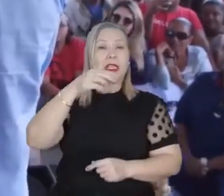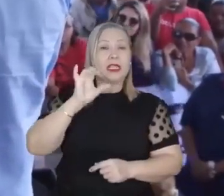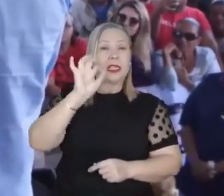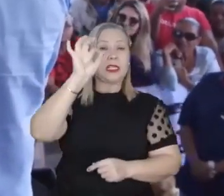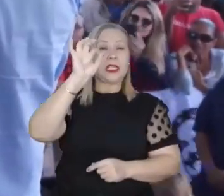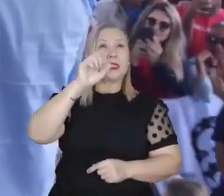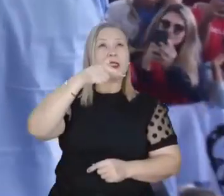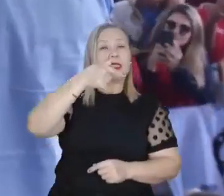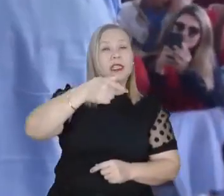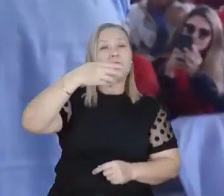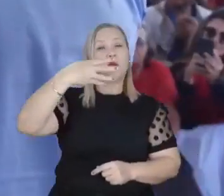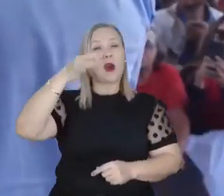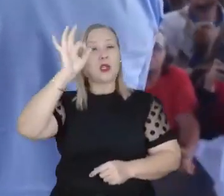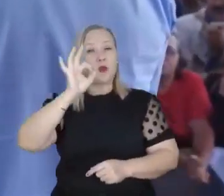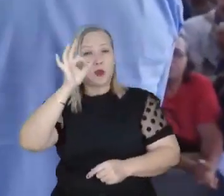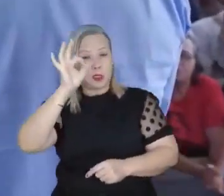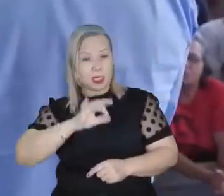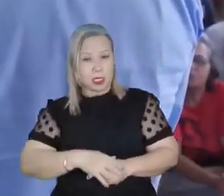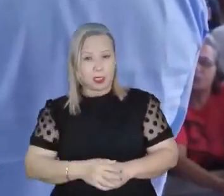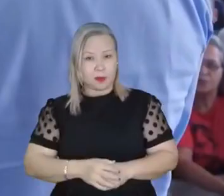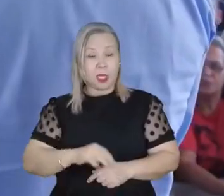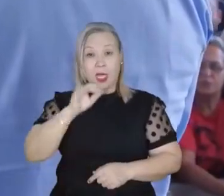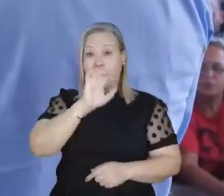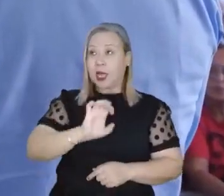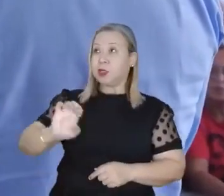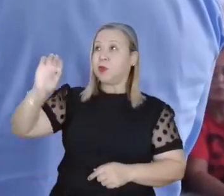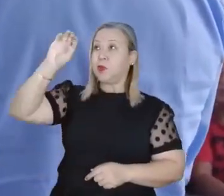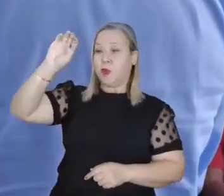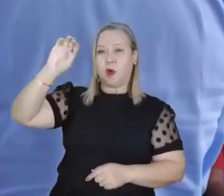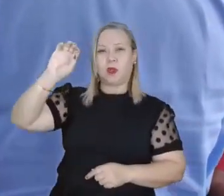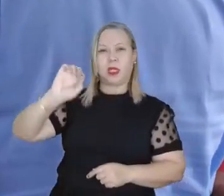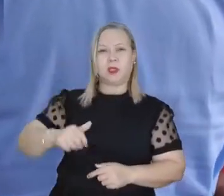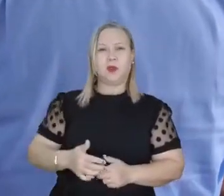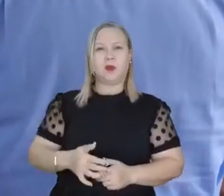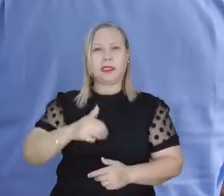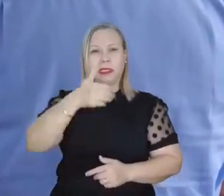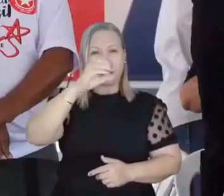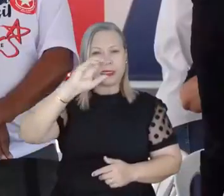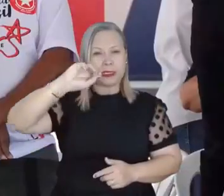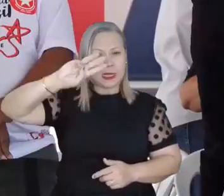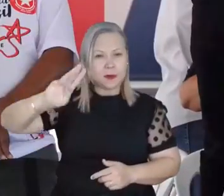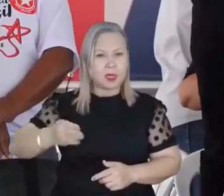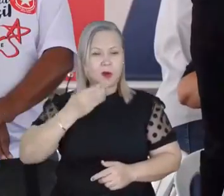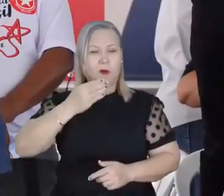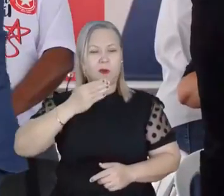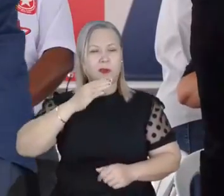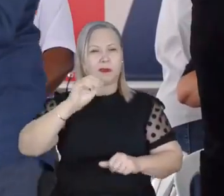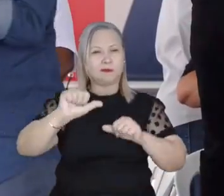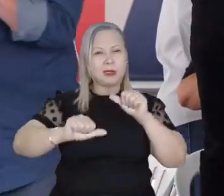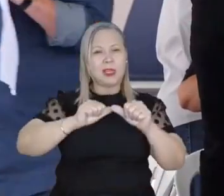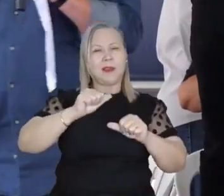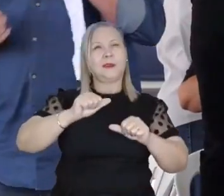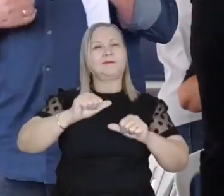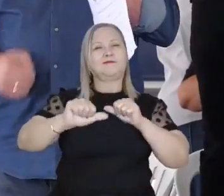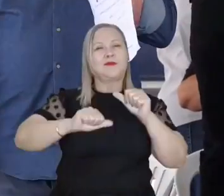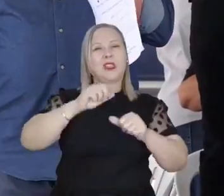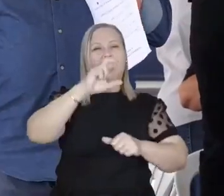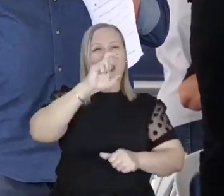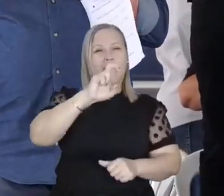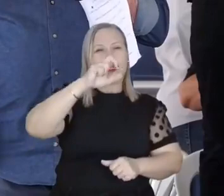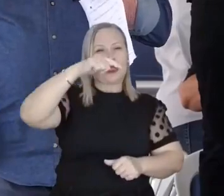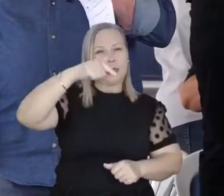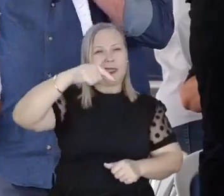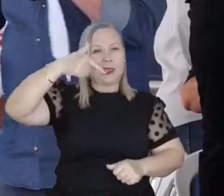As exportações, que não chegavam a 100 bilhões, passou a ser 572 bilhões de dólares que a